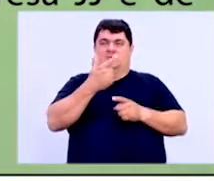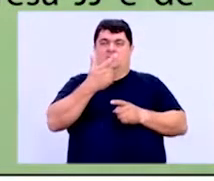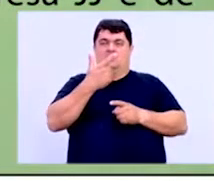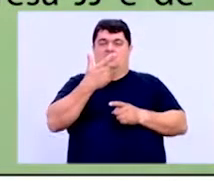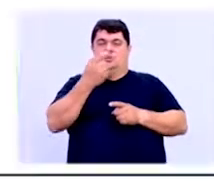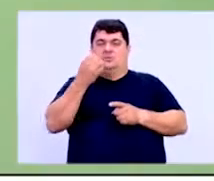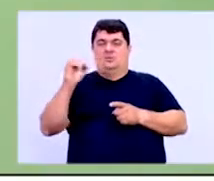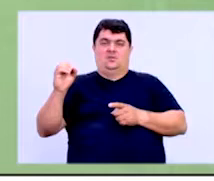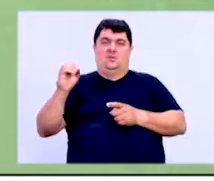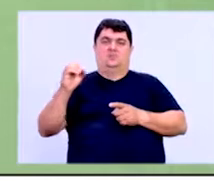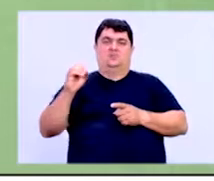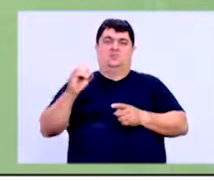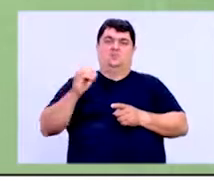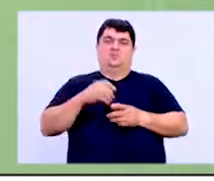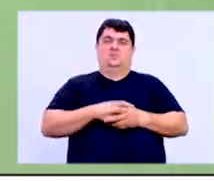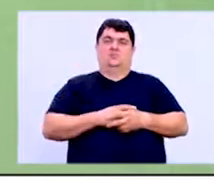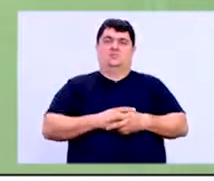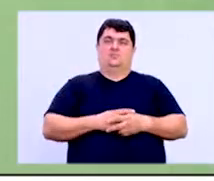lucro.